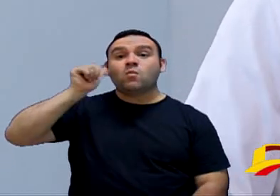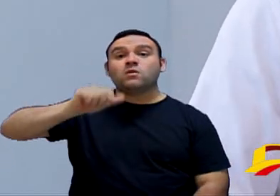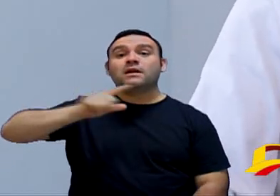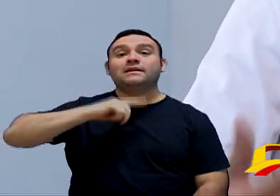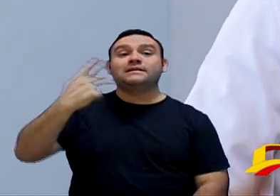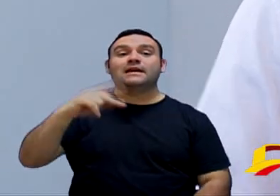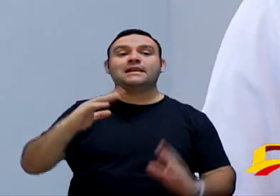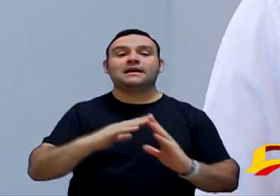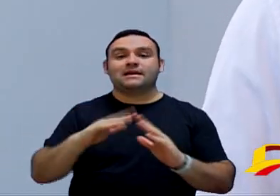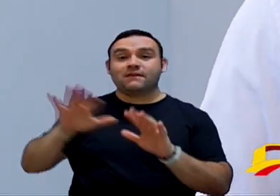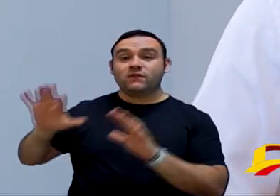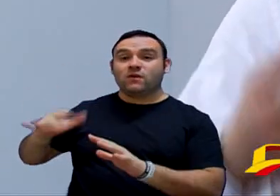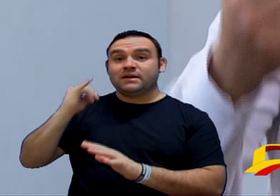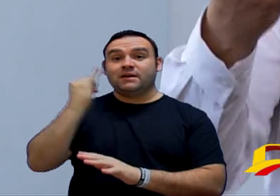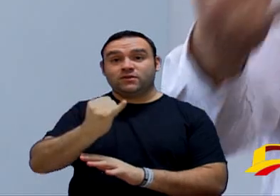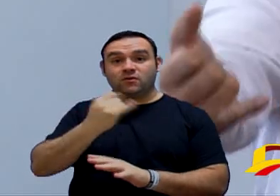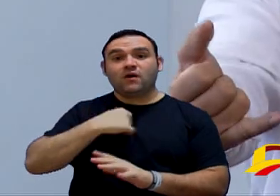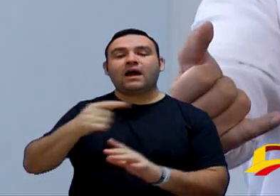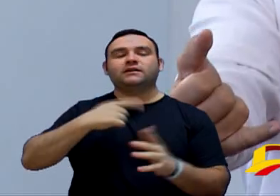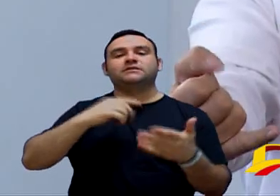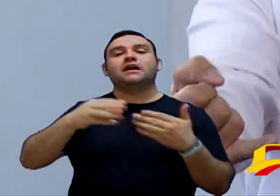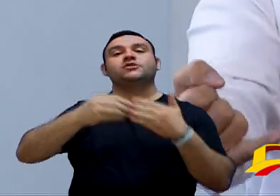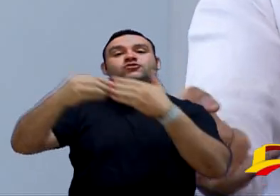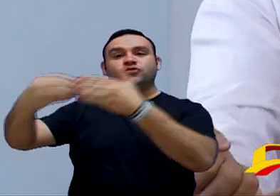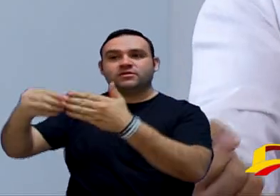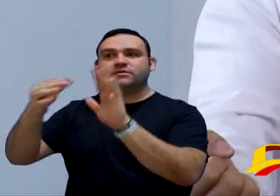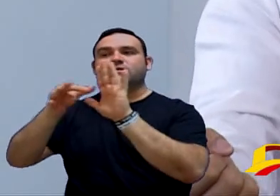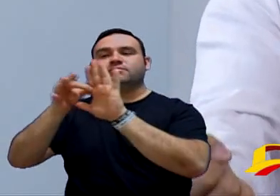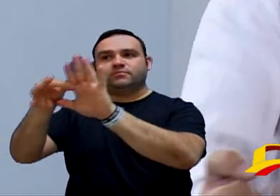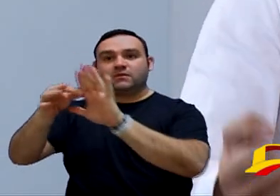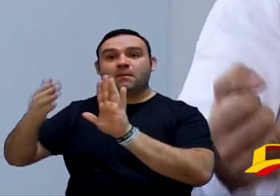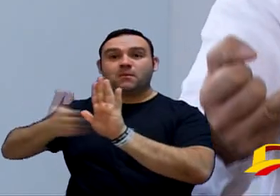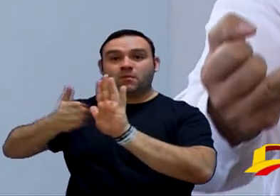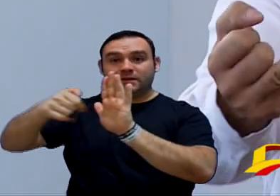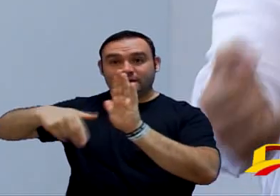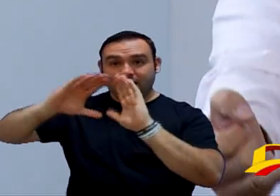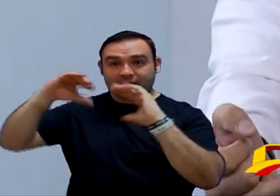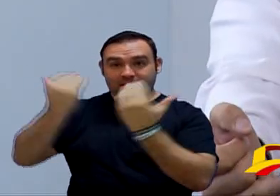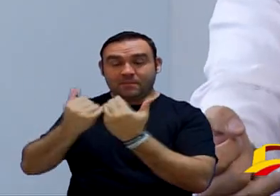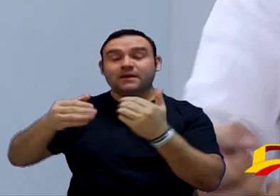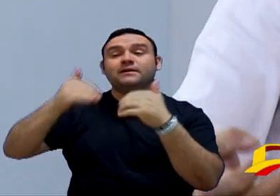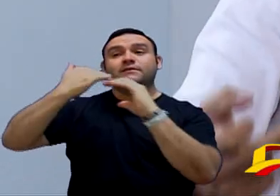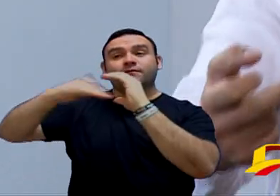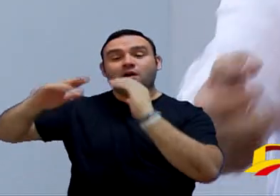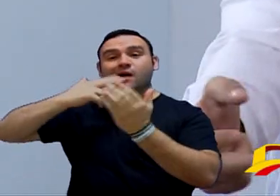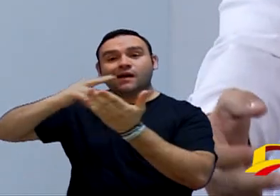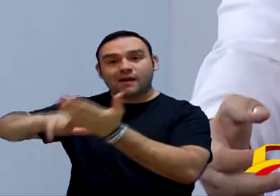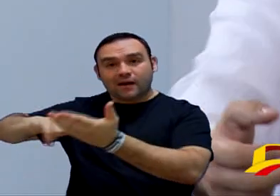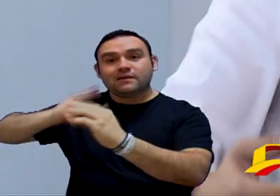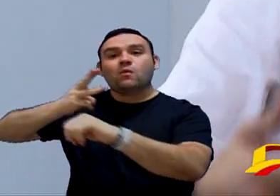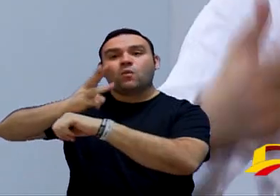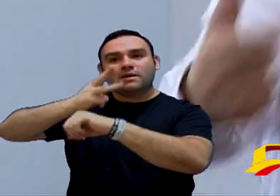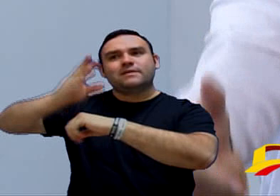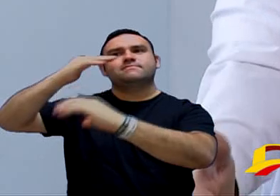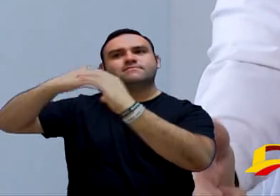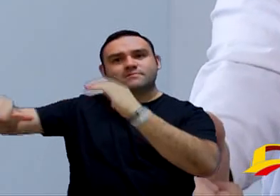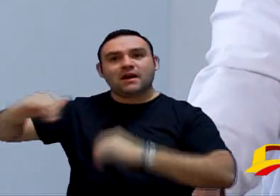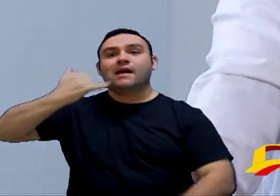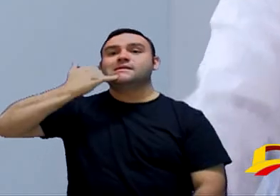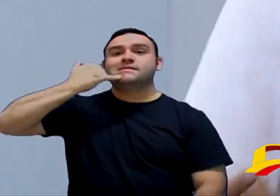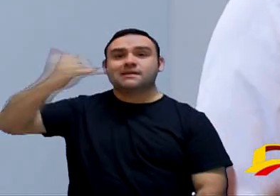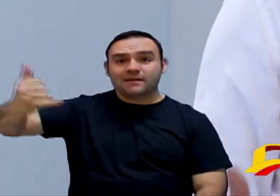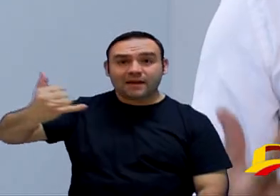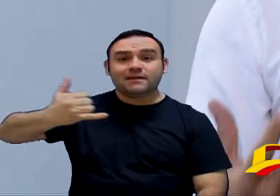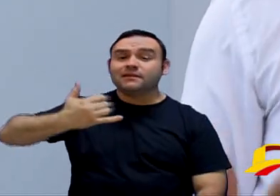deixou na casa dela e avisou eu encaminha a indicação propositura votada aqui na câmera encaminhei o mandei no WhatsApp liguei